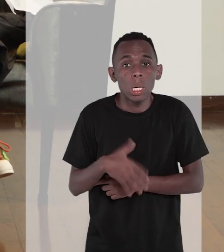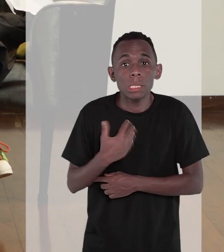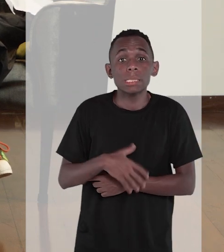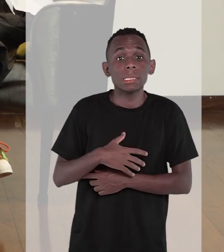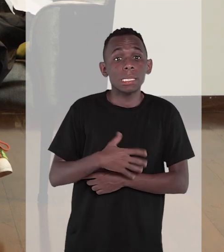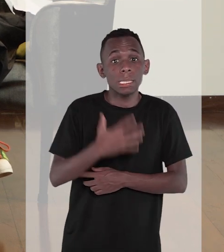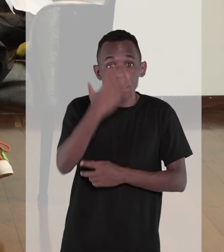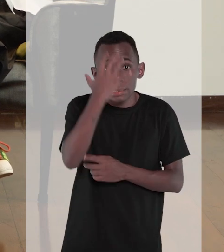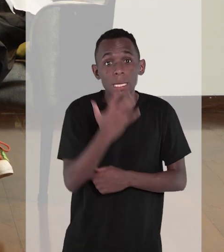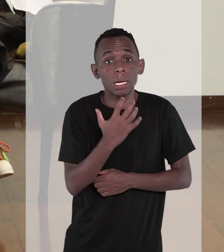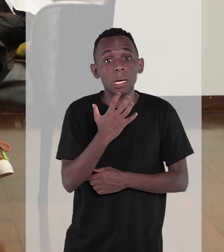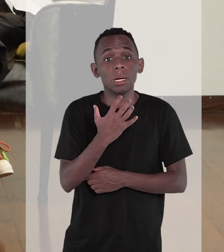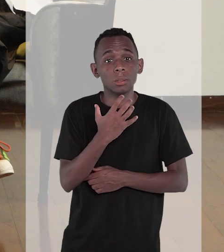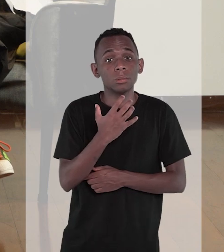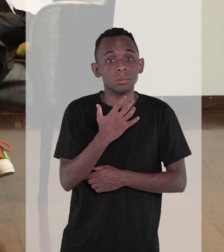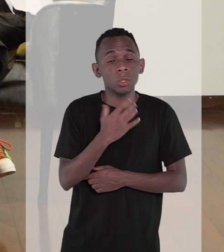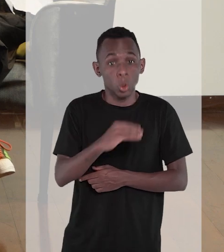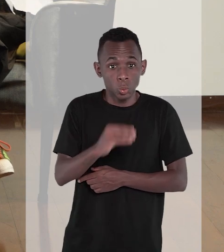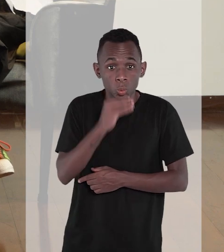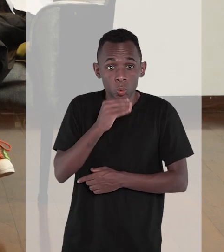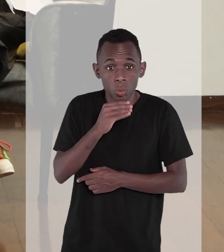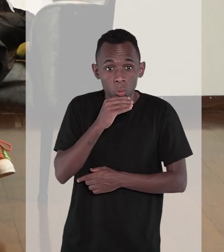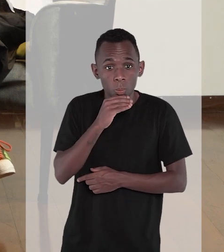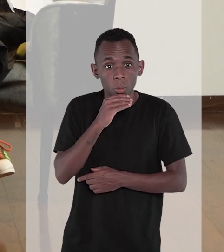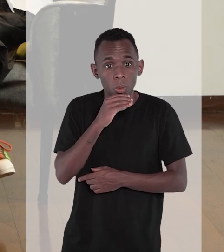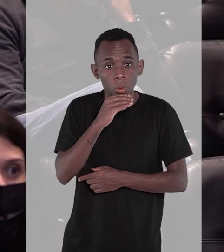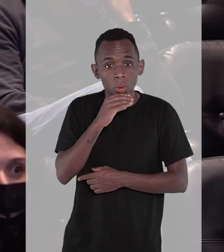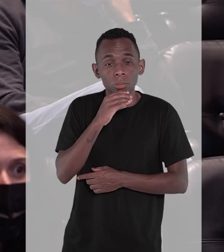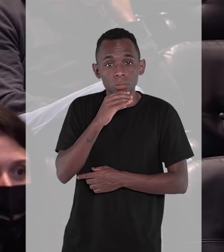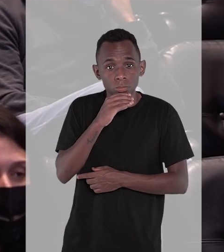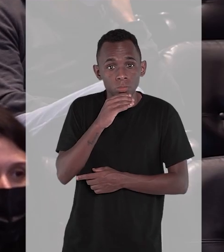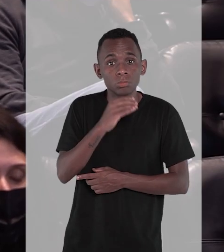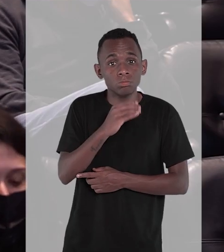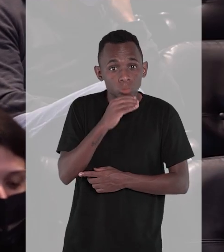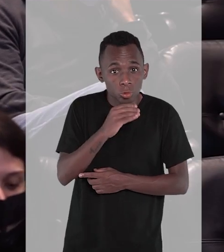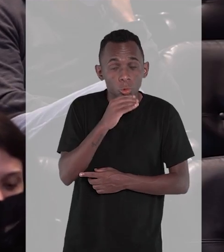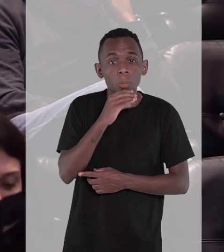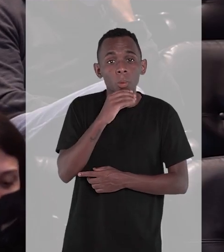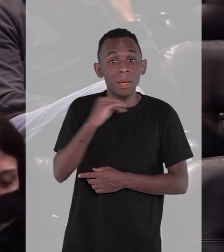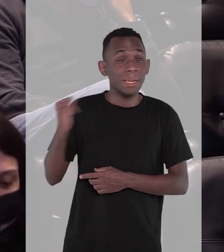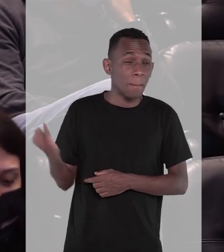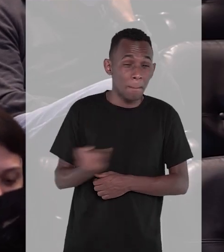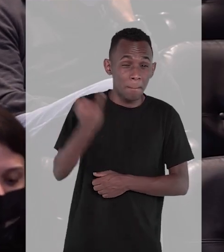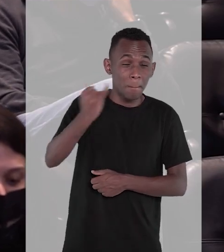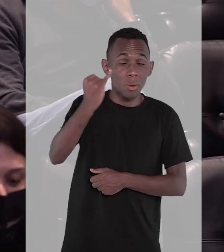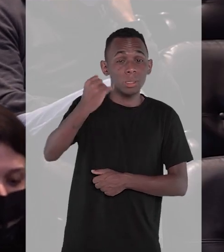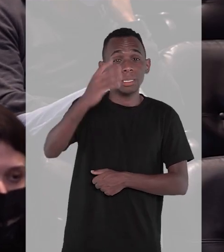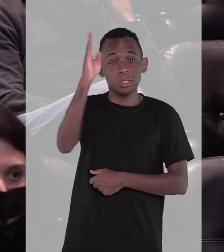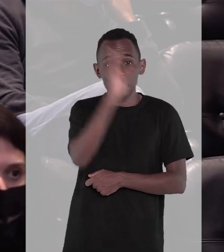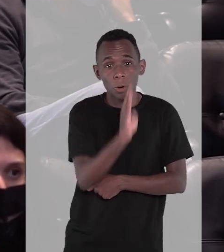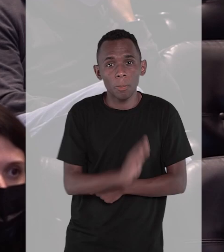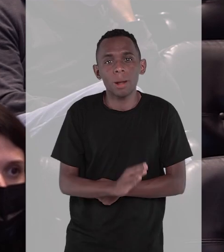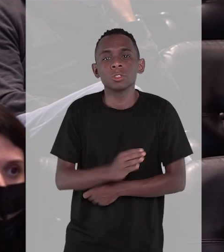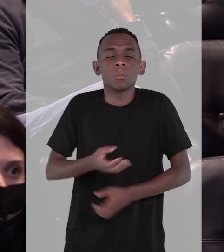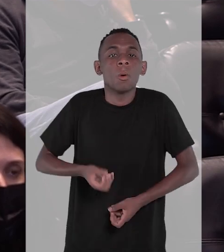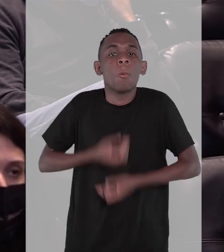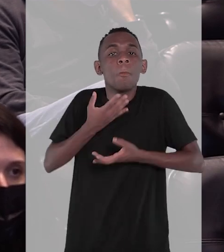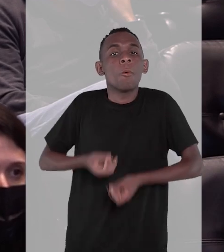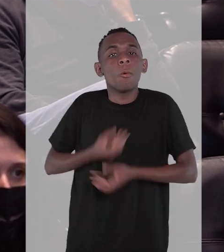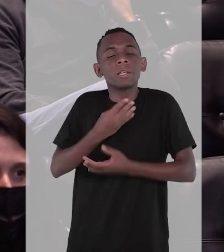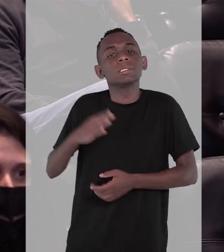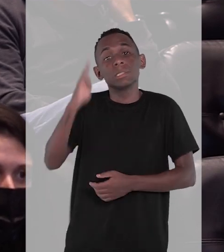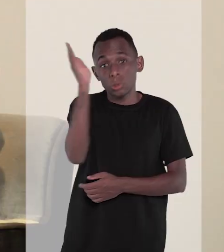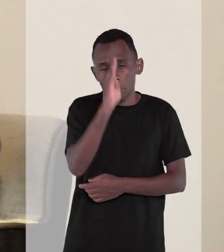caramba, que coisa séria. Drummond, né? Drummond, tudo que ele é para esse país, para a poesia